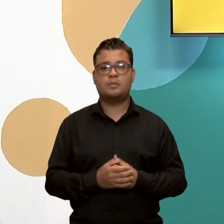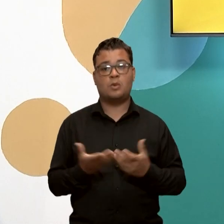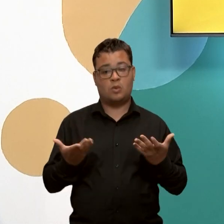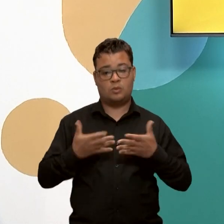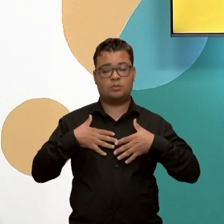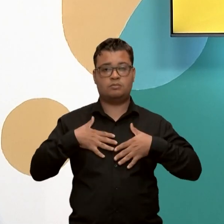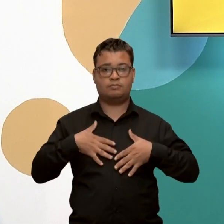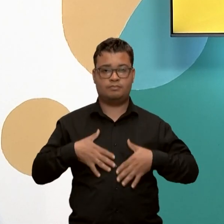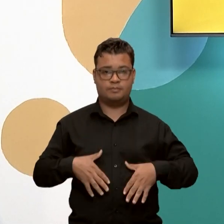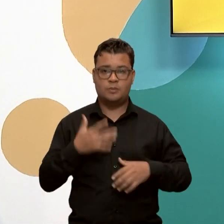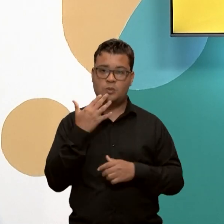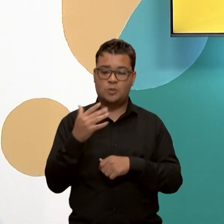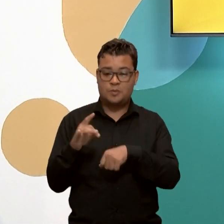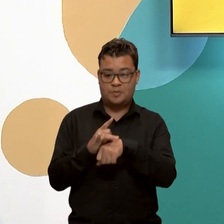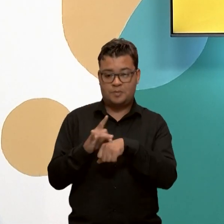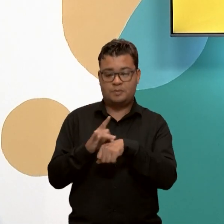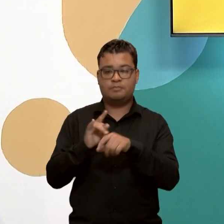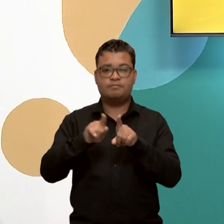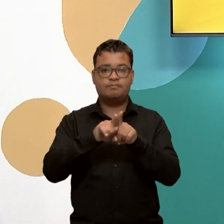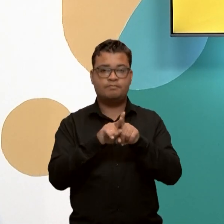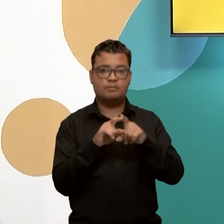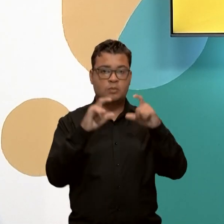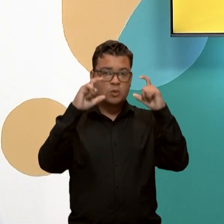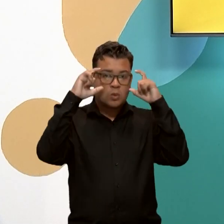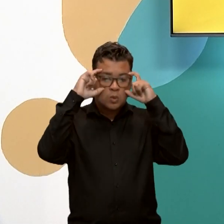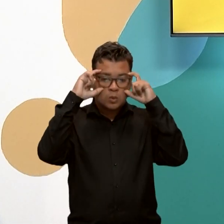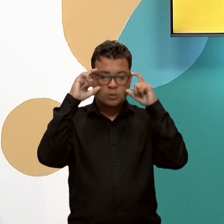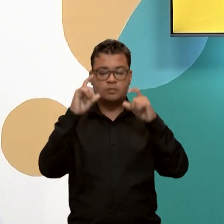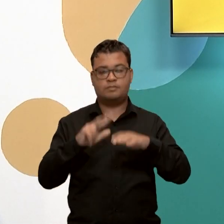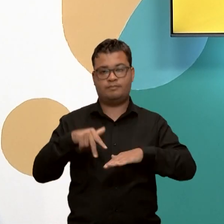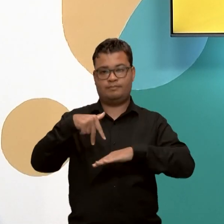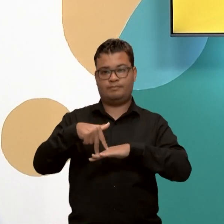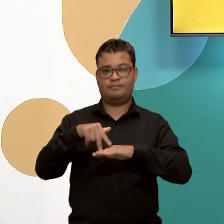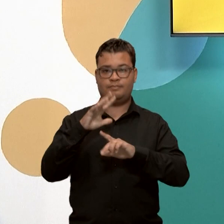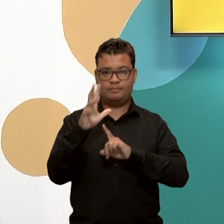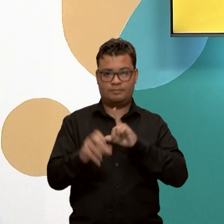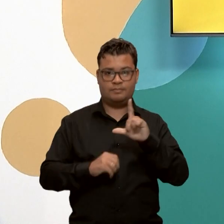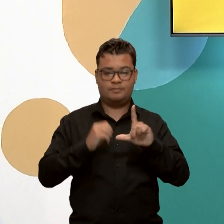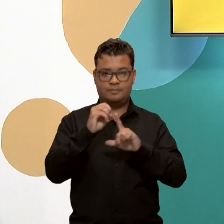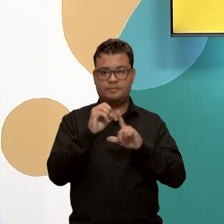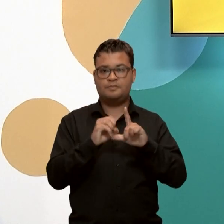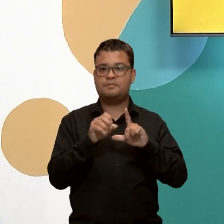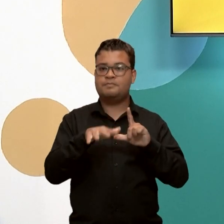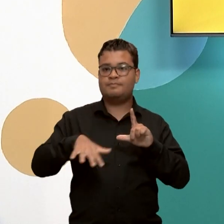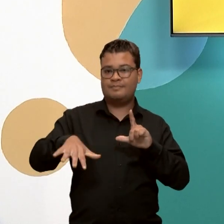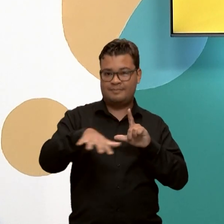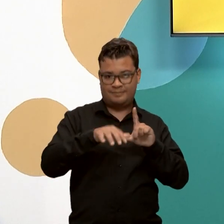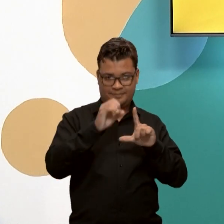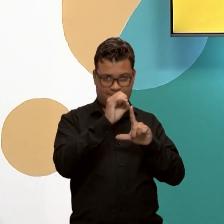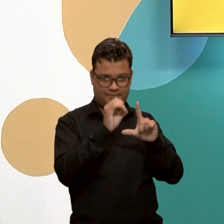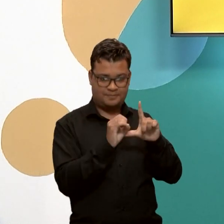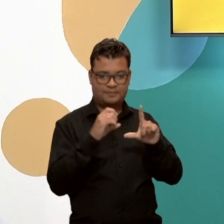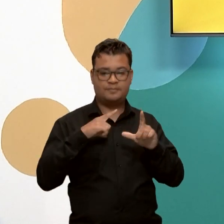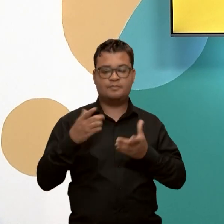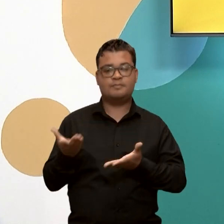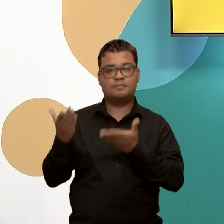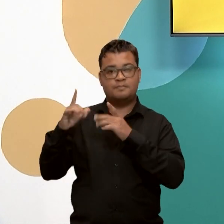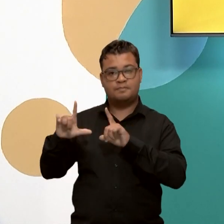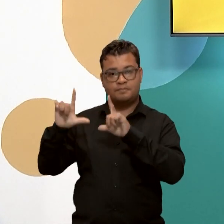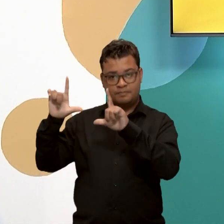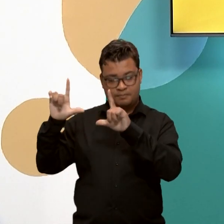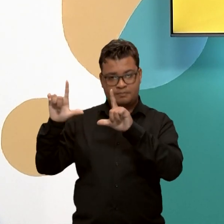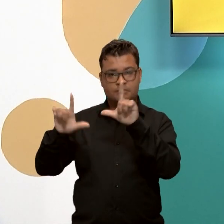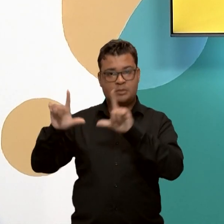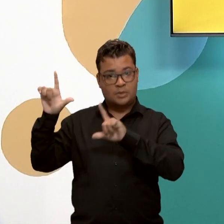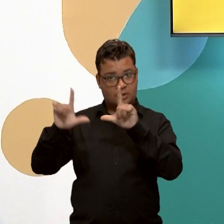roupa preta e estou de óculos. Estou em pé no estúdio da TV UFG. Atrás de mim há uma televisão com